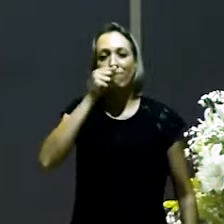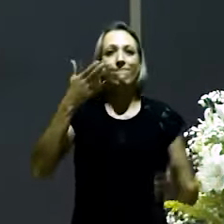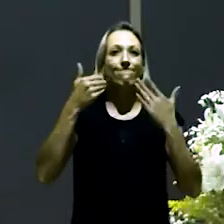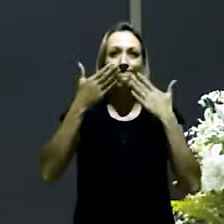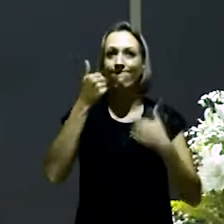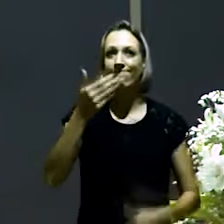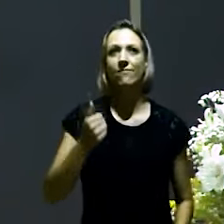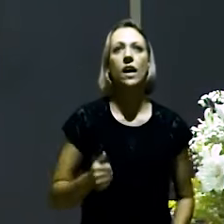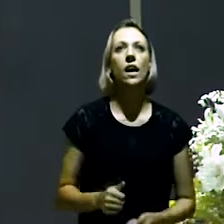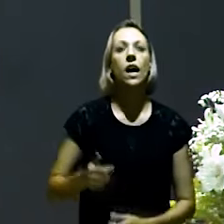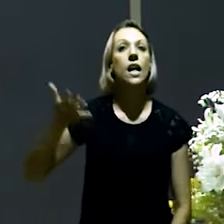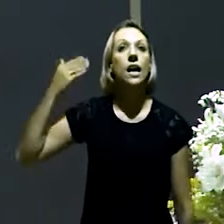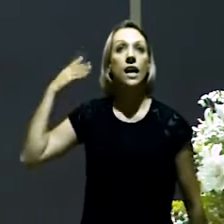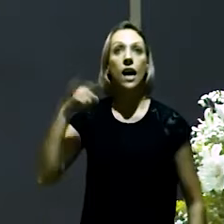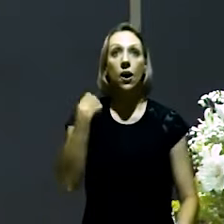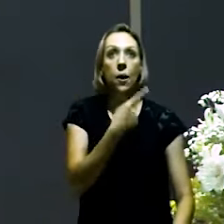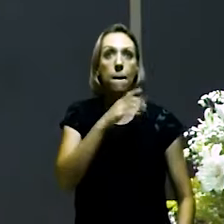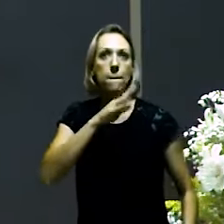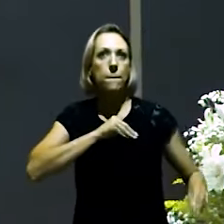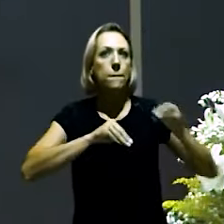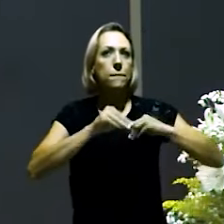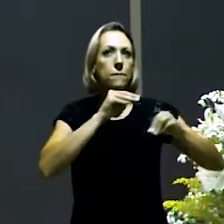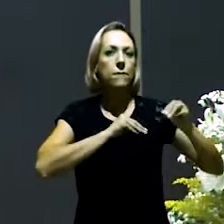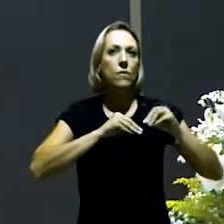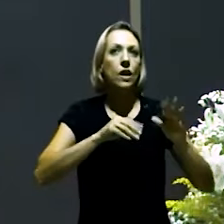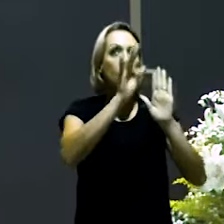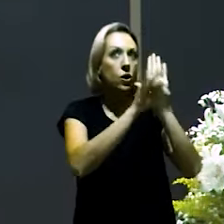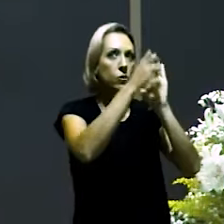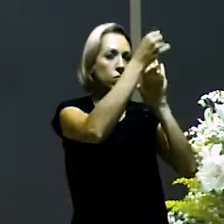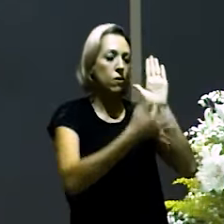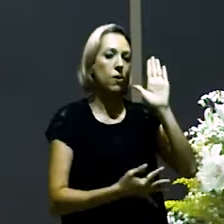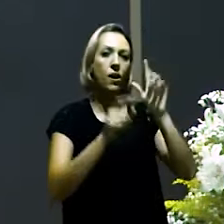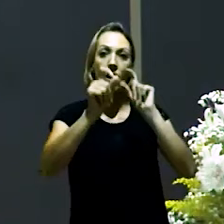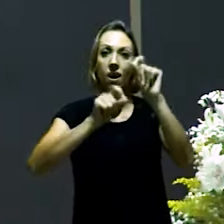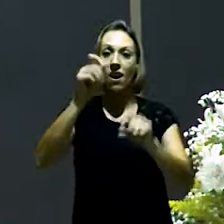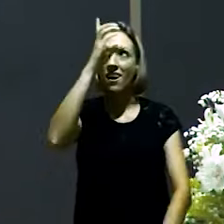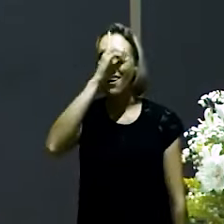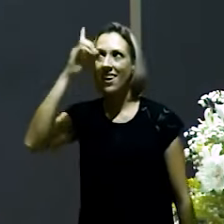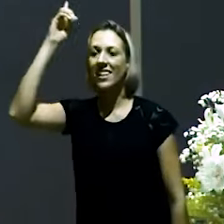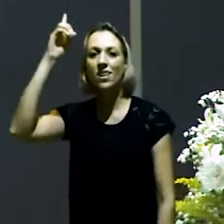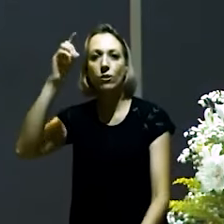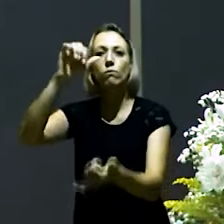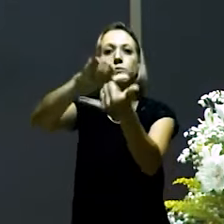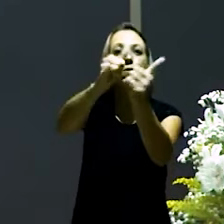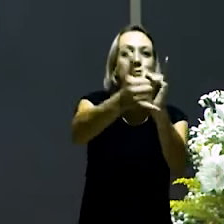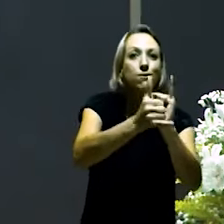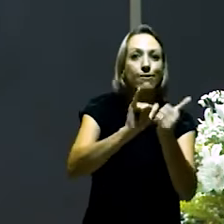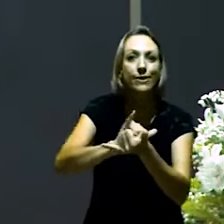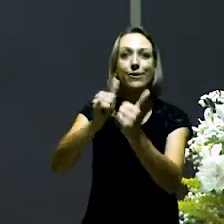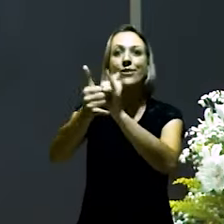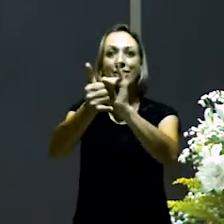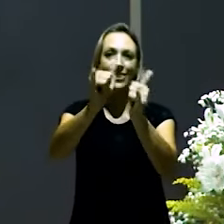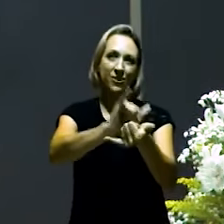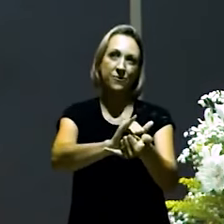os pecados que ainda estavam entranhados, o texto diz, ele perdoou a todos os nossos pecados. Enquanto eu